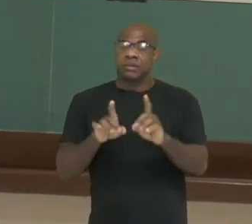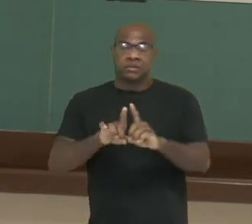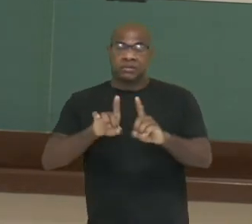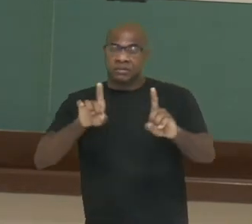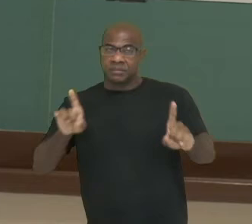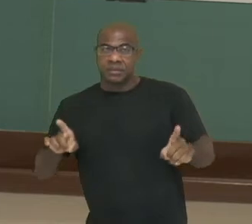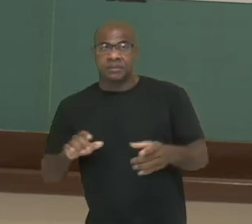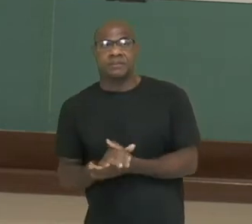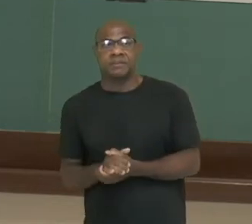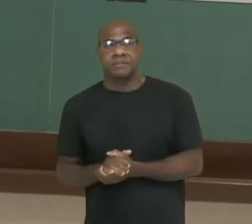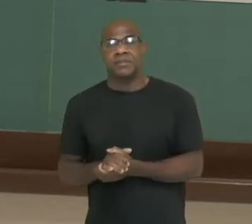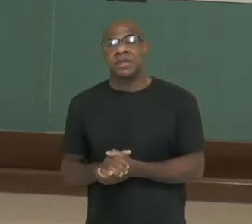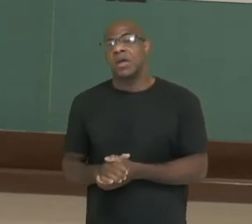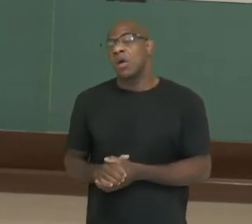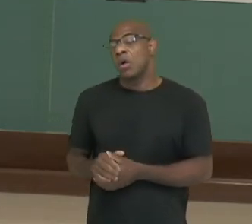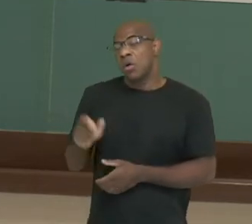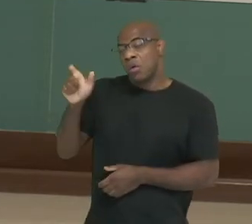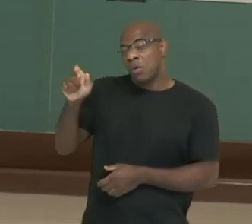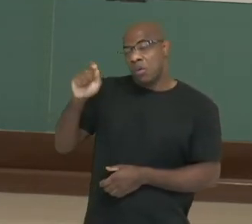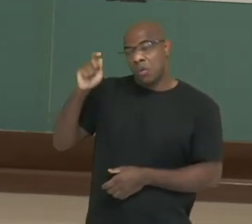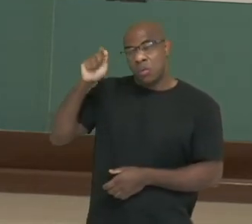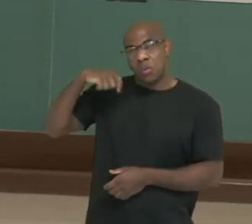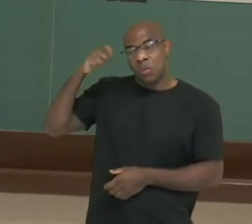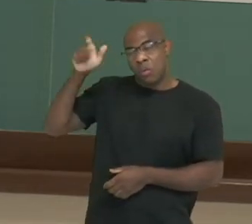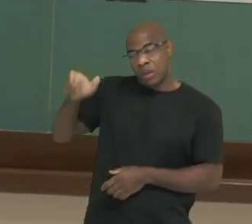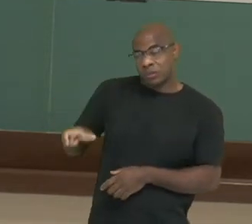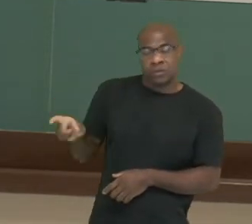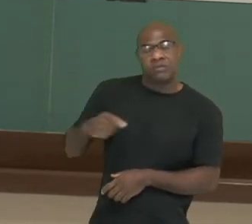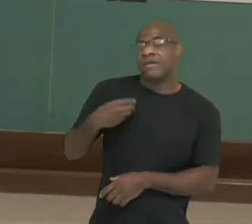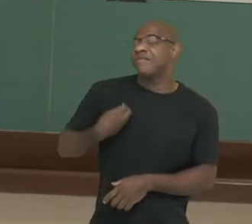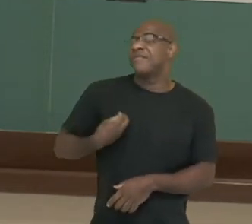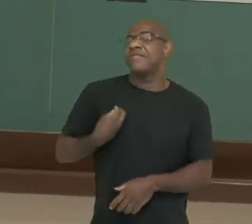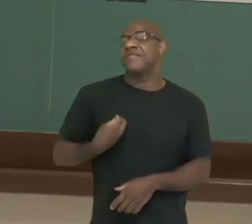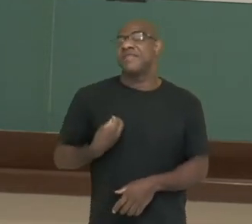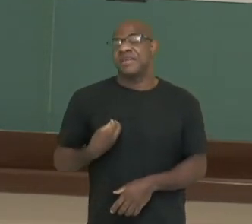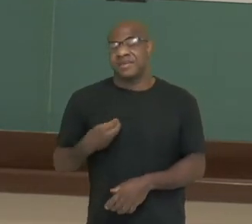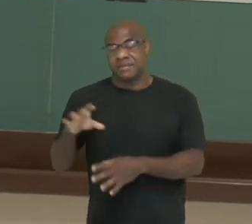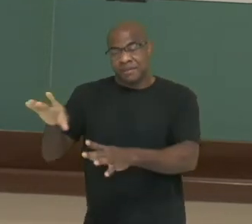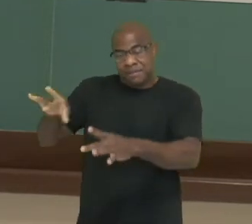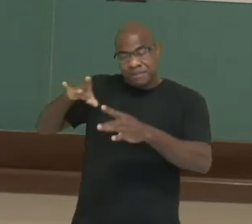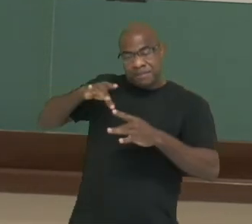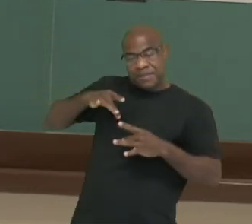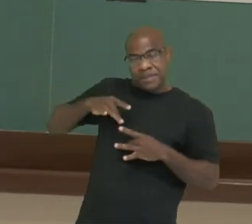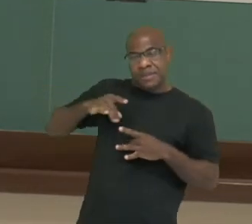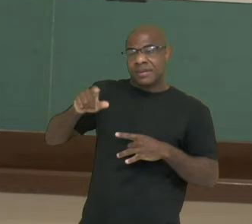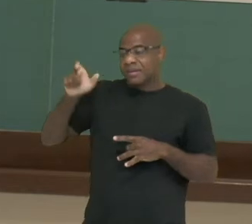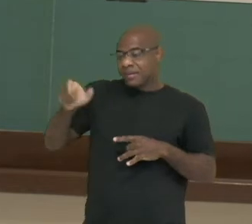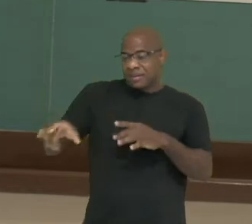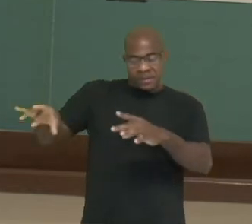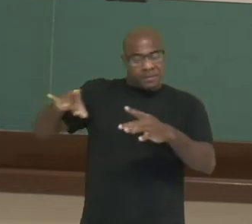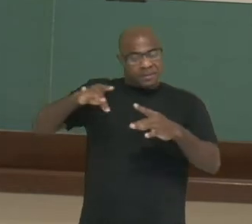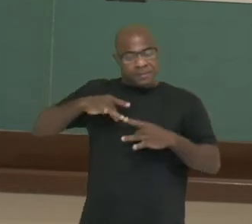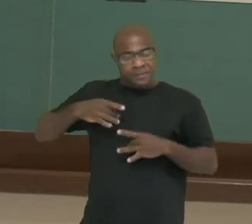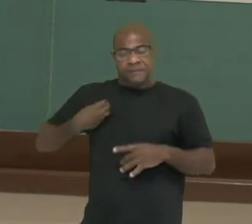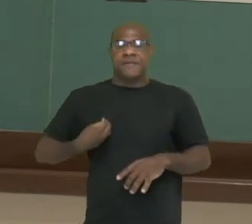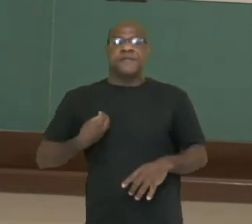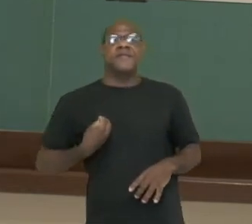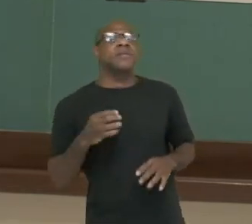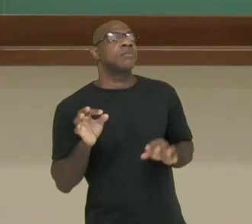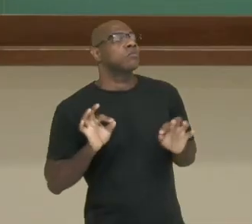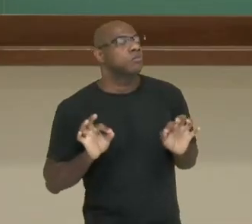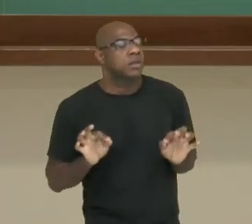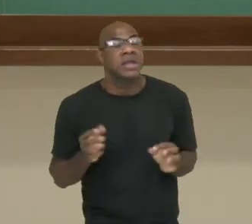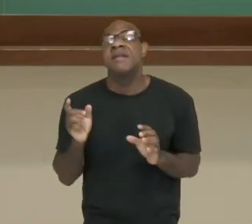ator não vai viver essa personagem, né? Ele não vai carregar a carga da personagem, viver ela. Ele